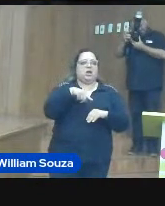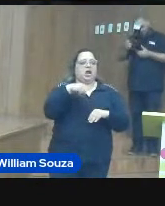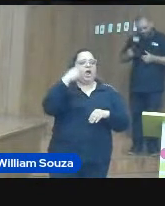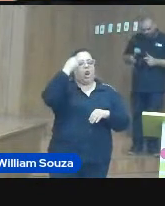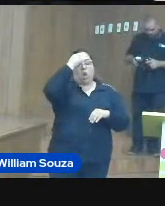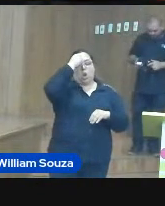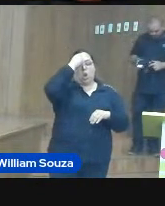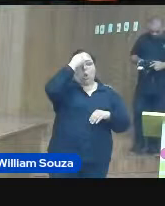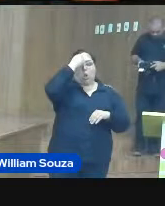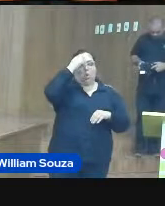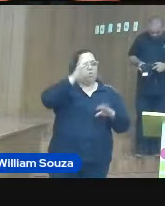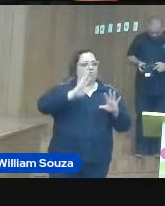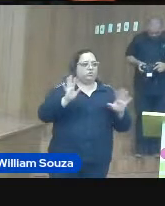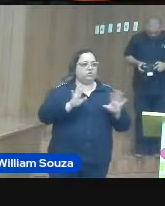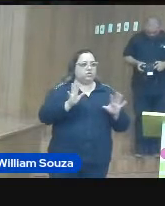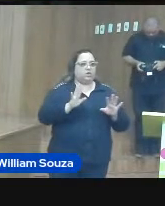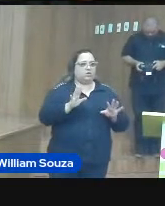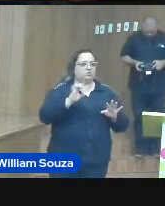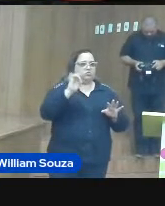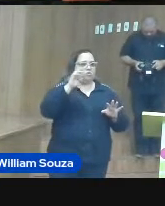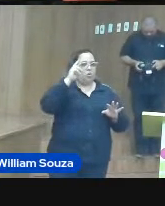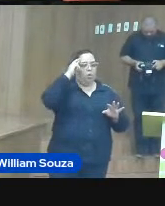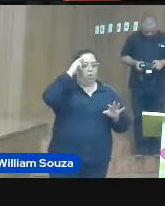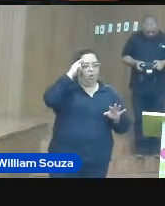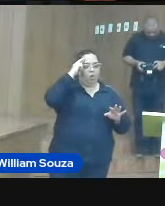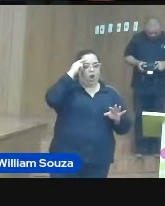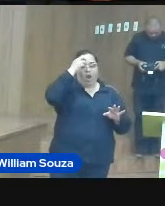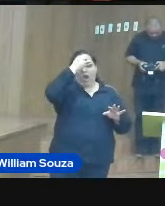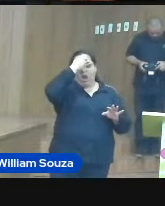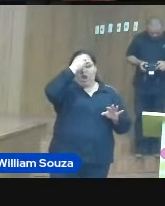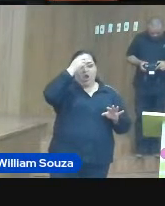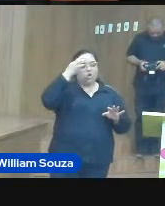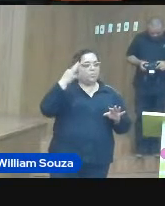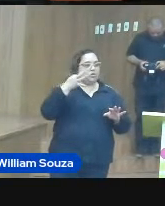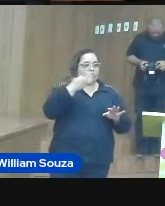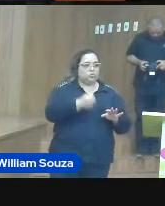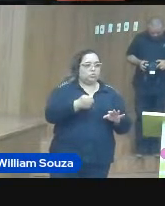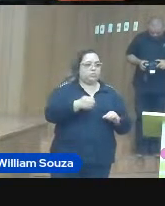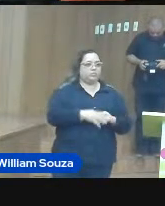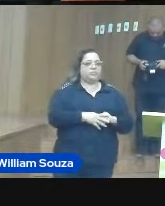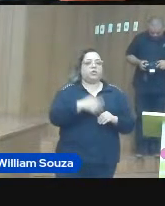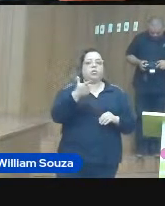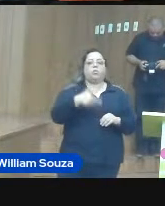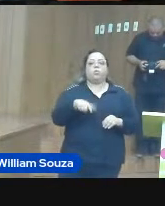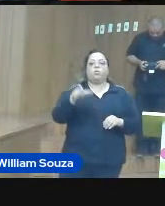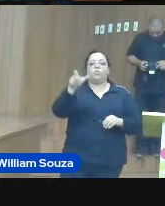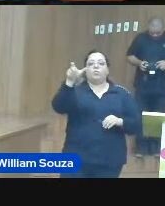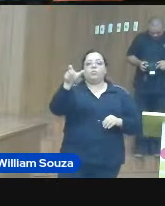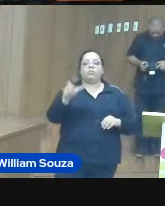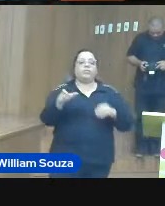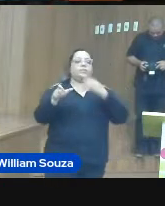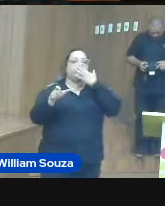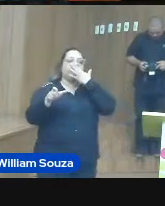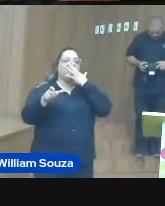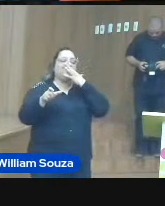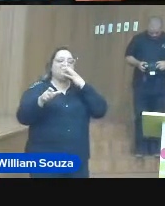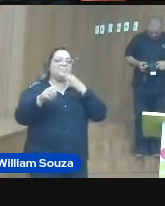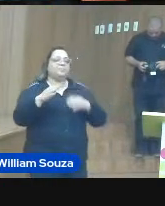lógica, ser racional, usar lógica para tudo. E o outro, esse outro que tá aqui do